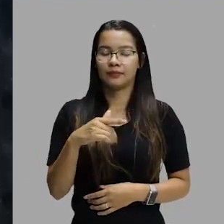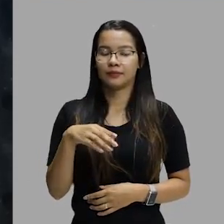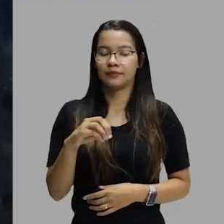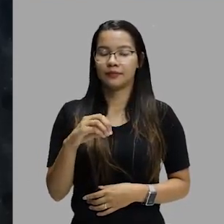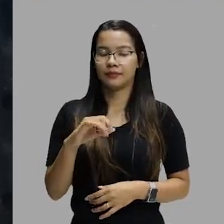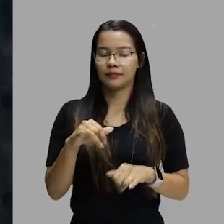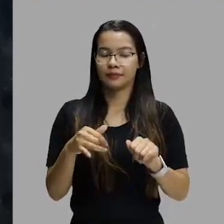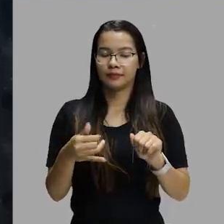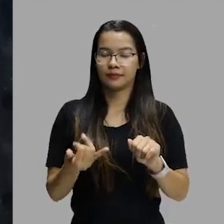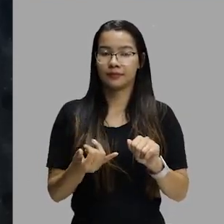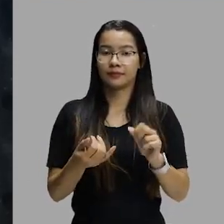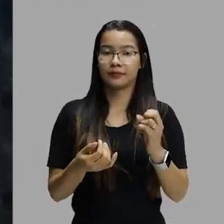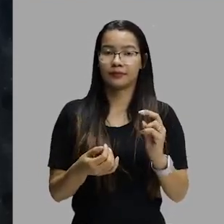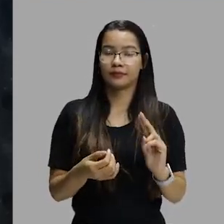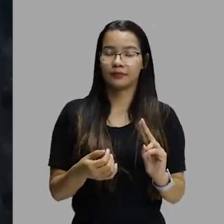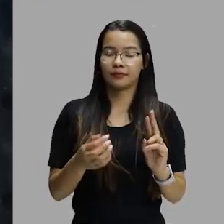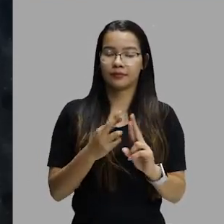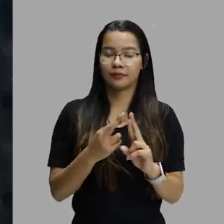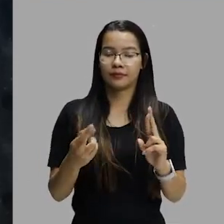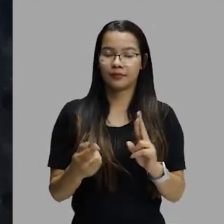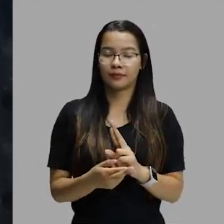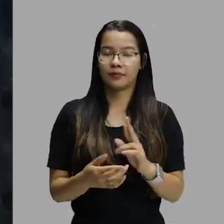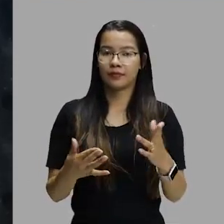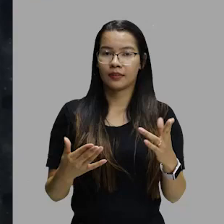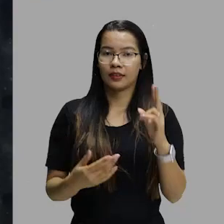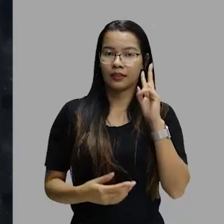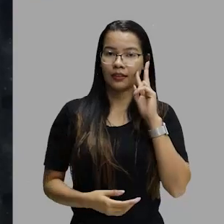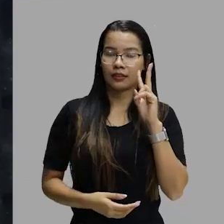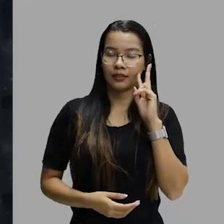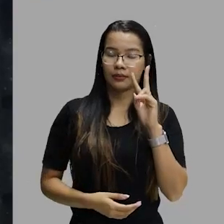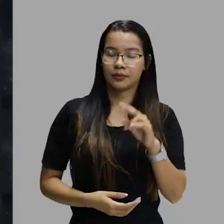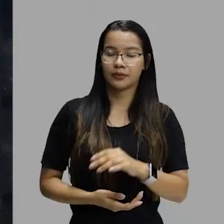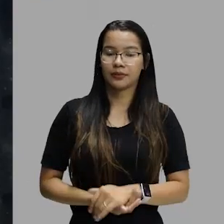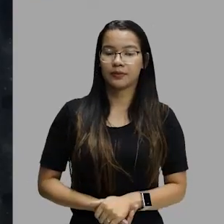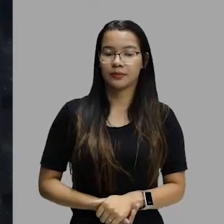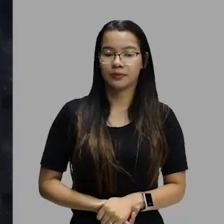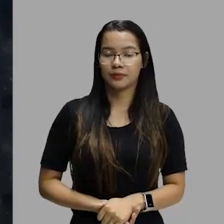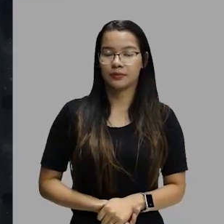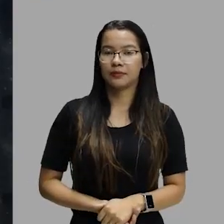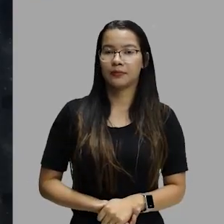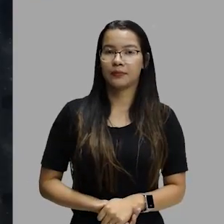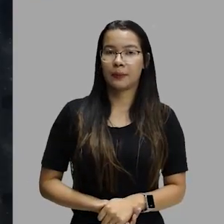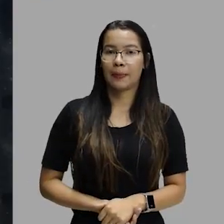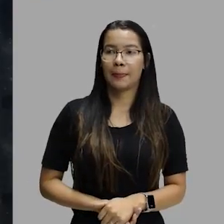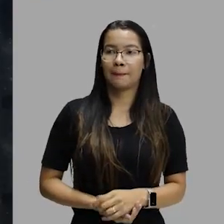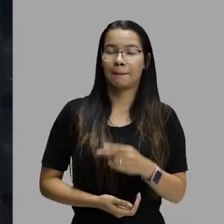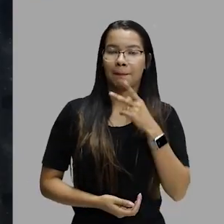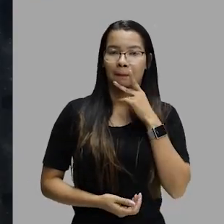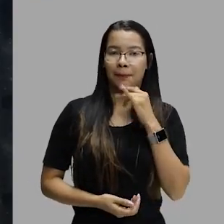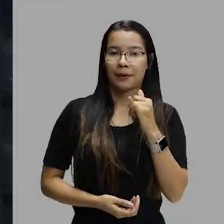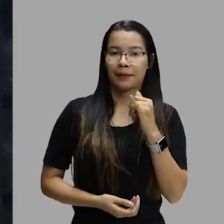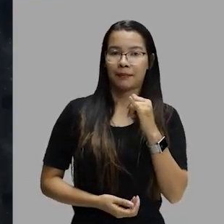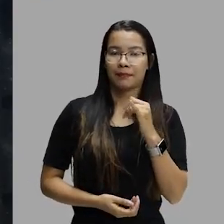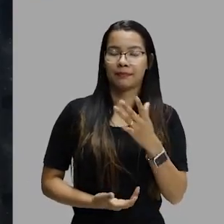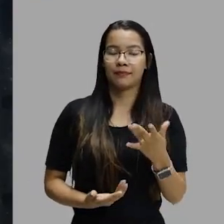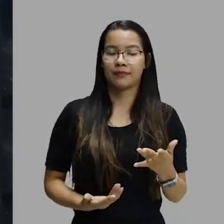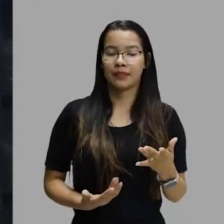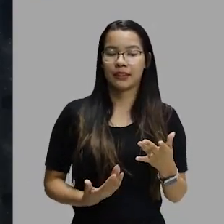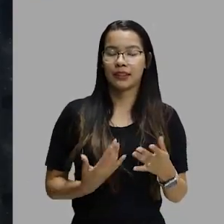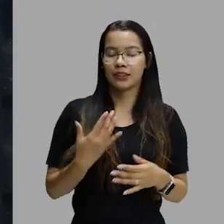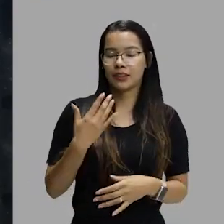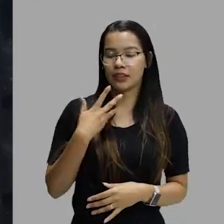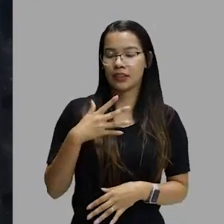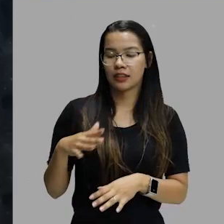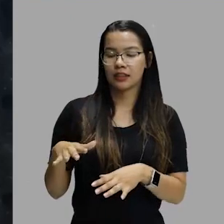adjetivo correspondente. Lembram disso, dos adjetivos correspondentes? De pai, paterno, de criança,